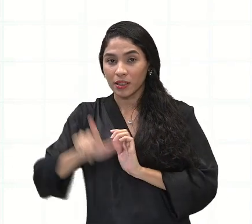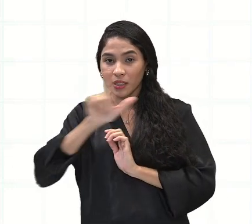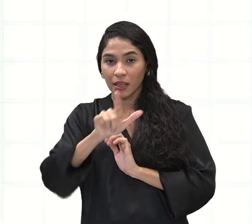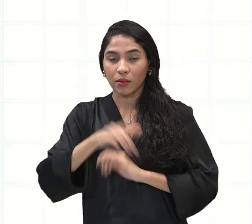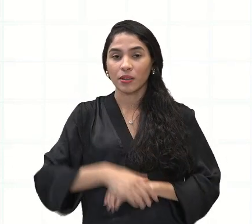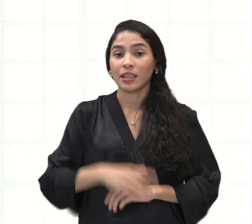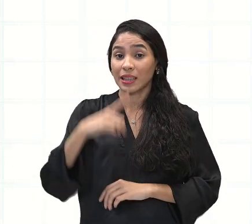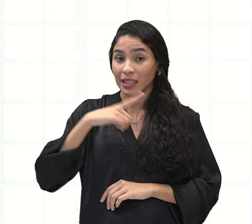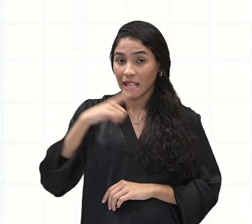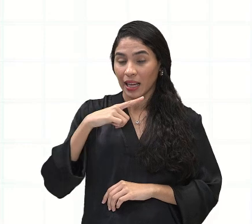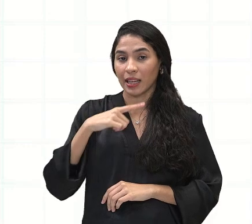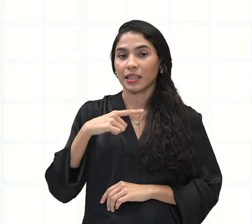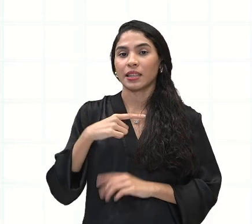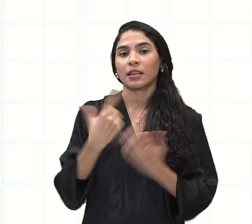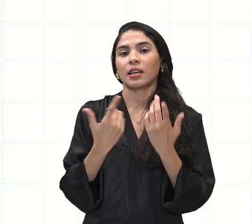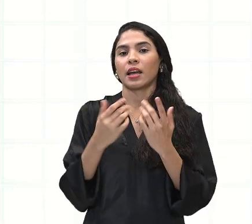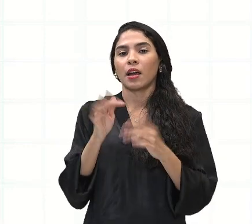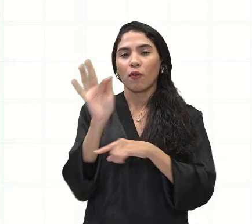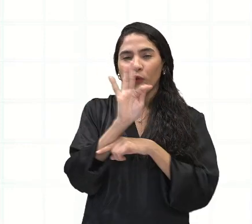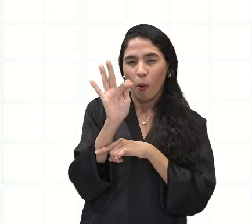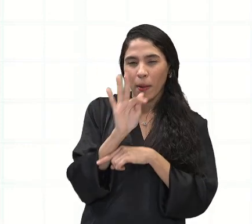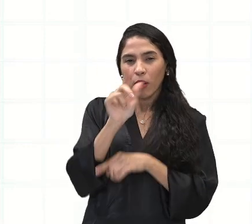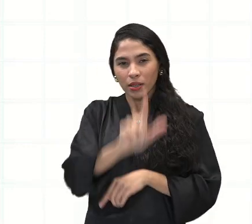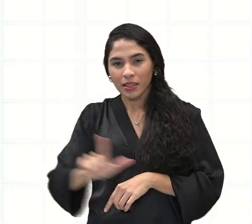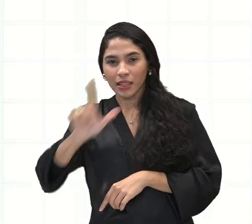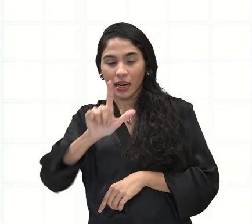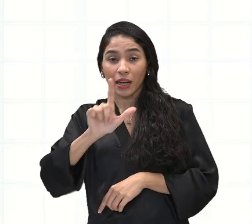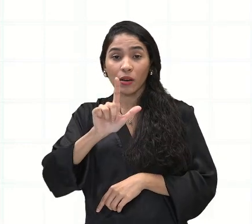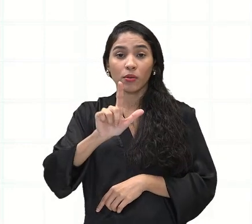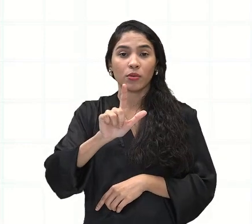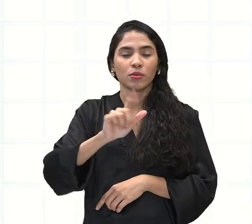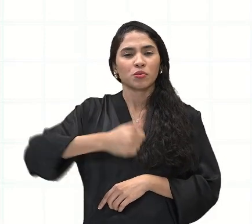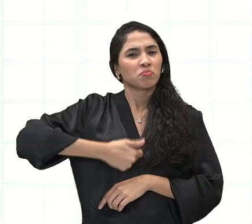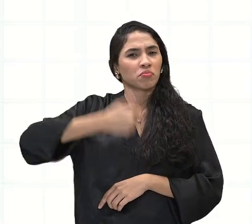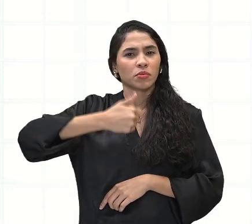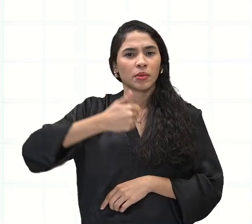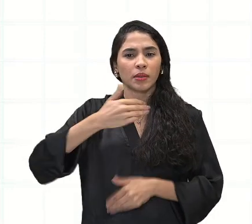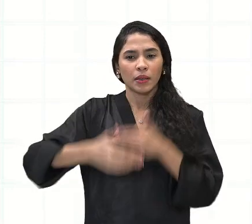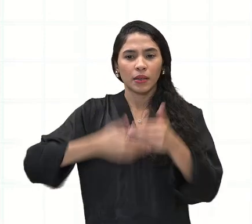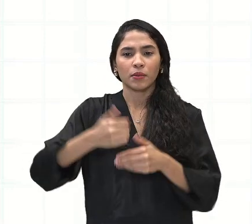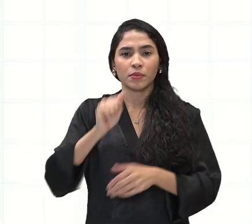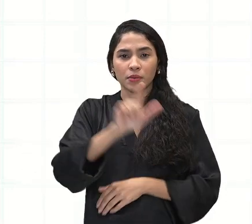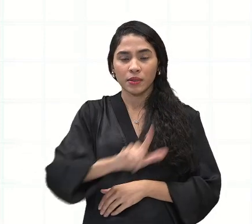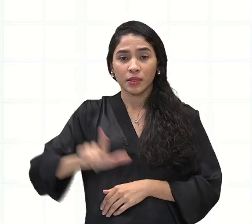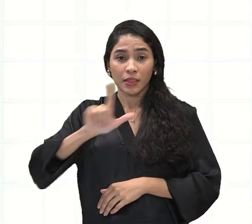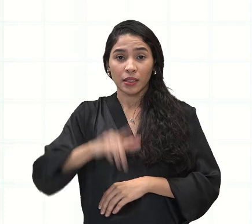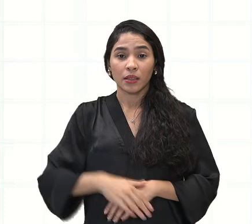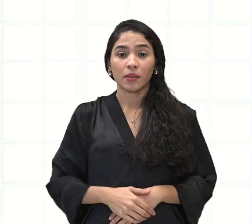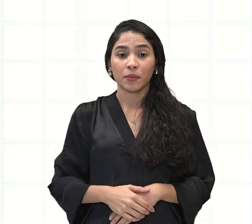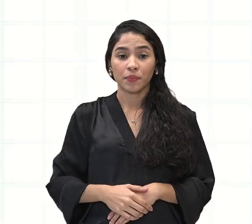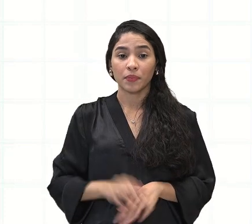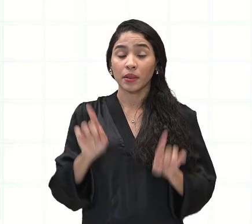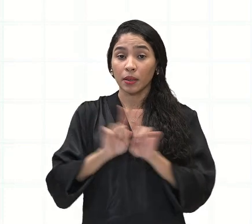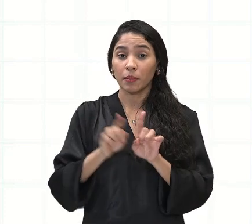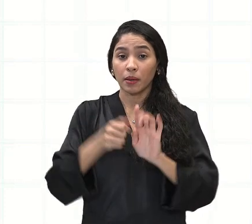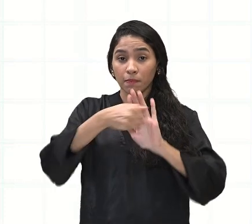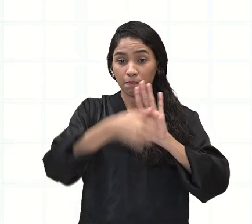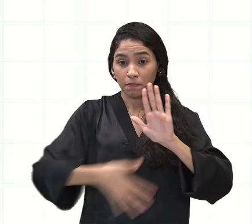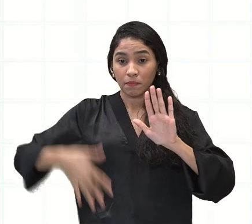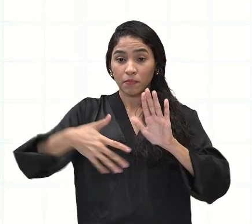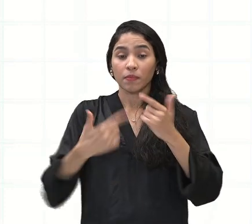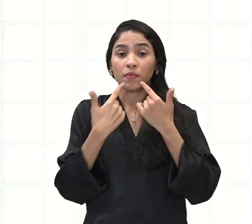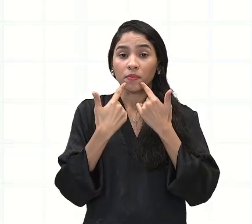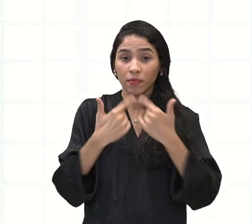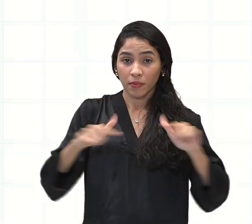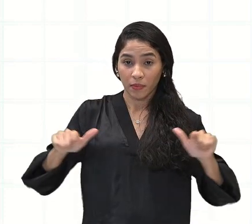sentidos literais das coisas, os primeiros sentidos que nos vêm à mente, né? E a figura de linguagem ela vai mexer com